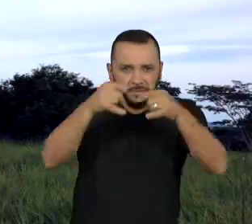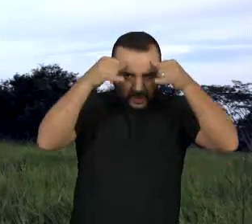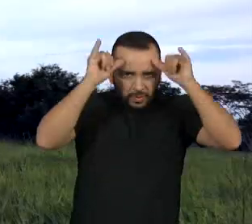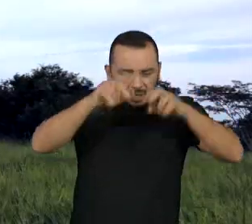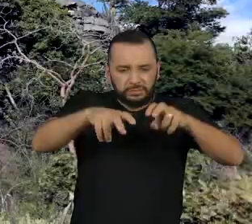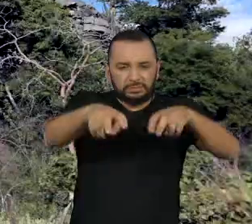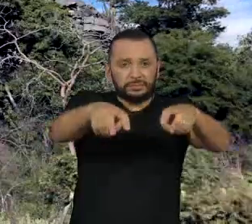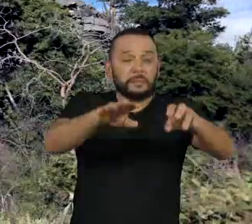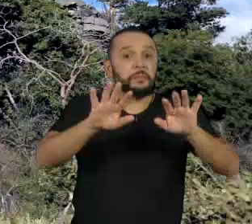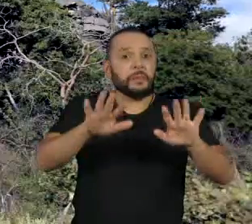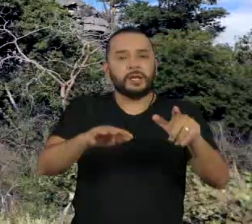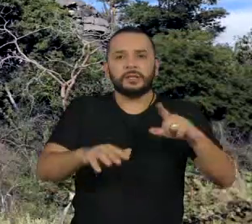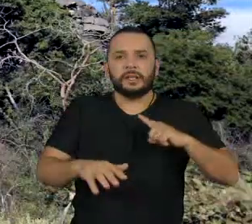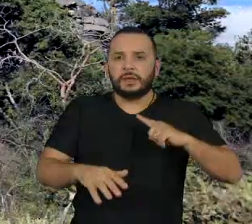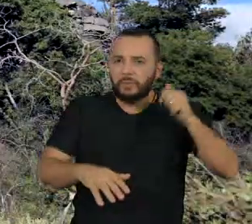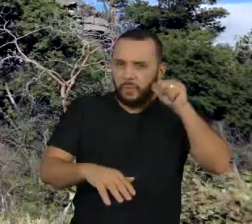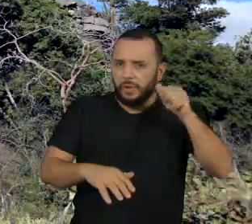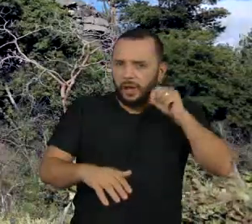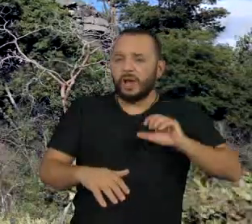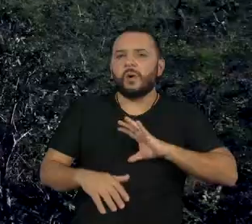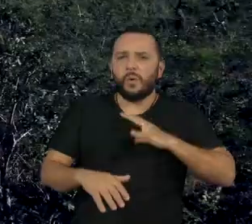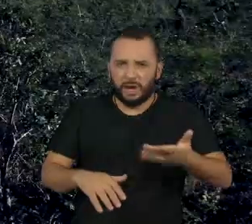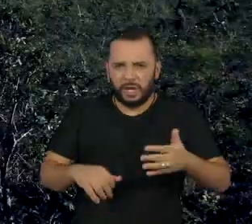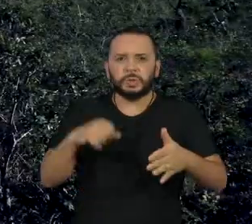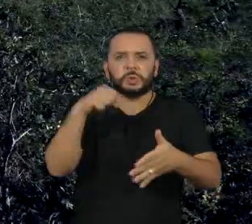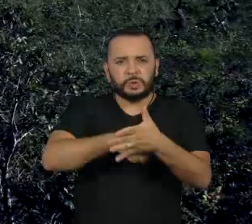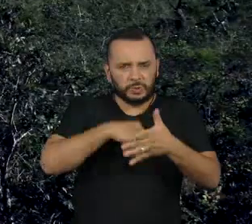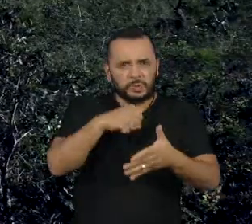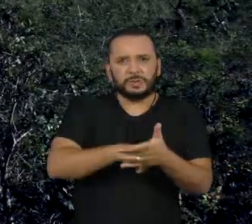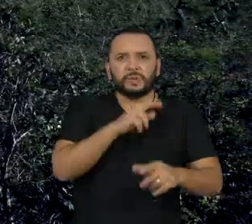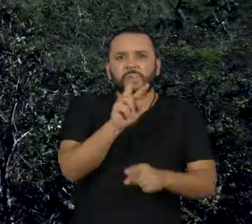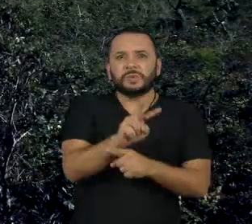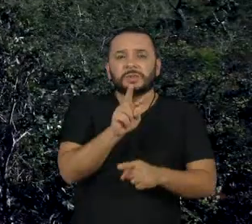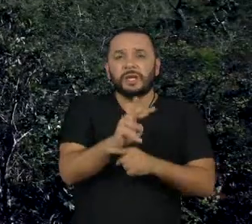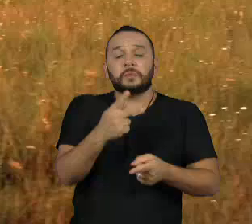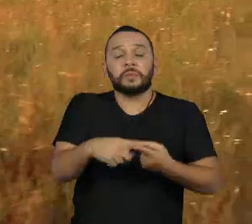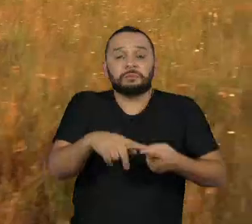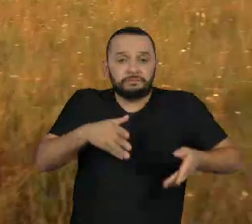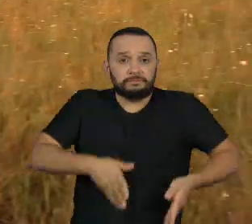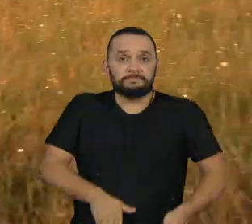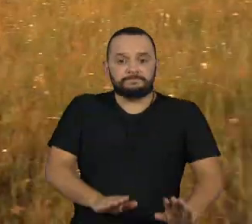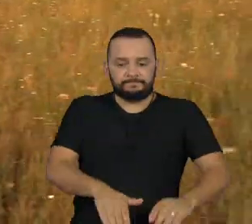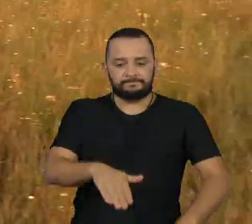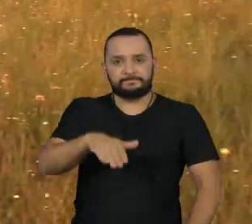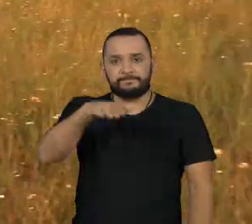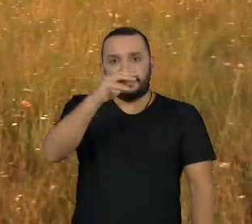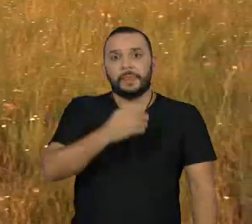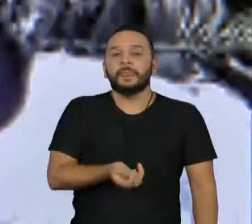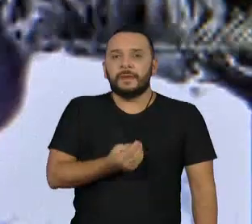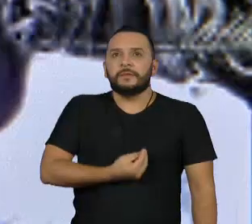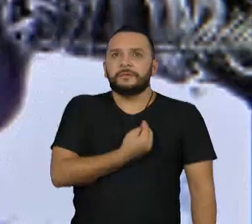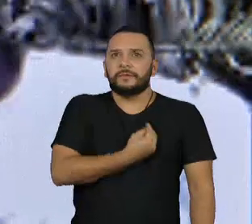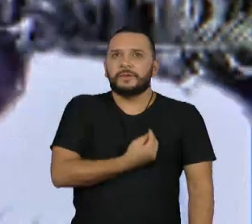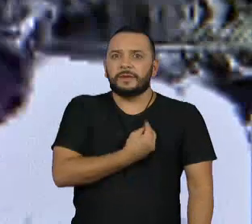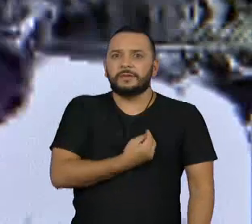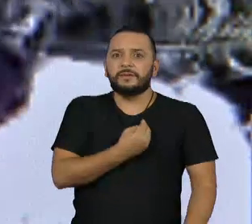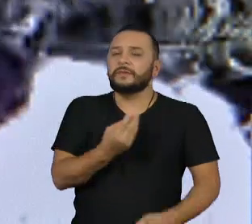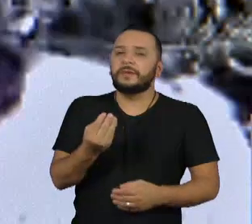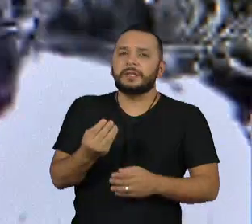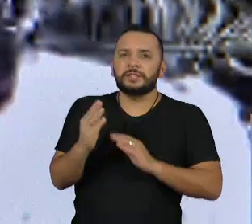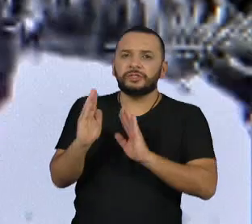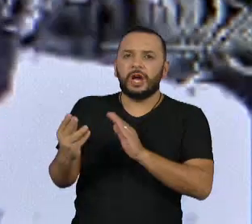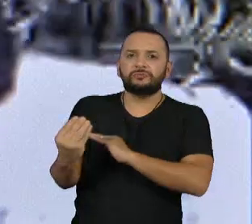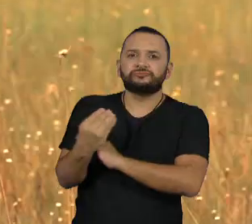mulheres valentes que nasceram, cresceram e vivem do cerrado. Agricultoras familiares como